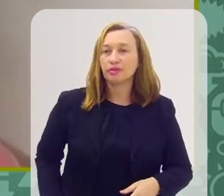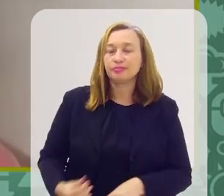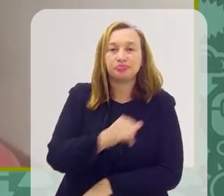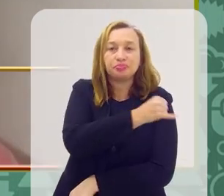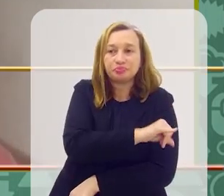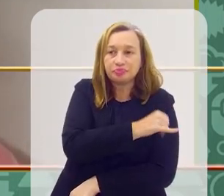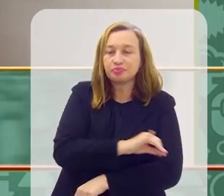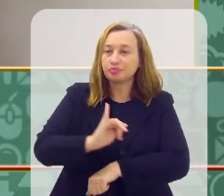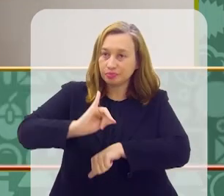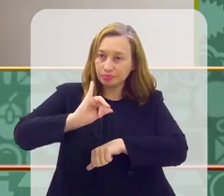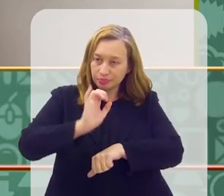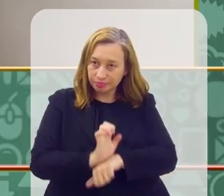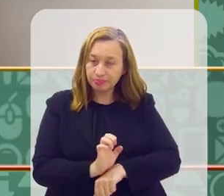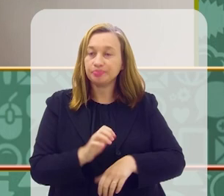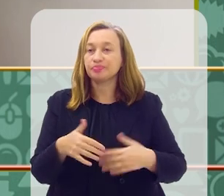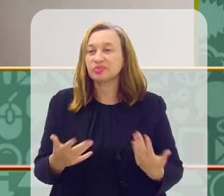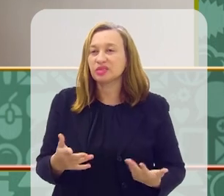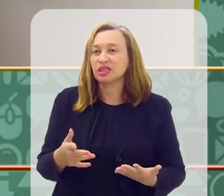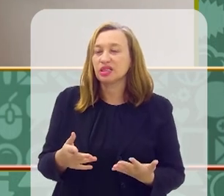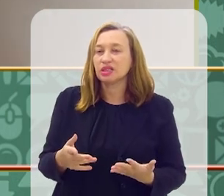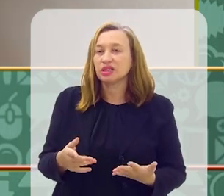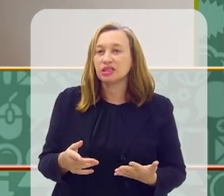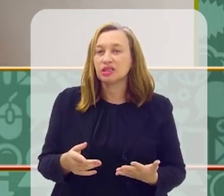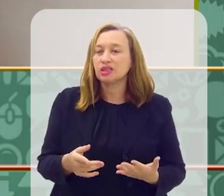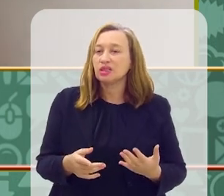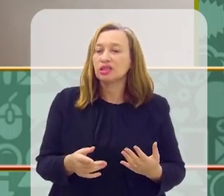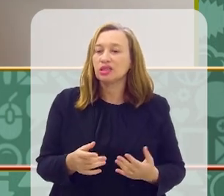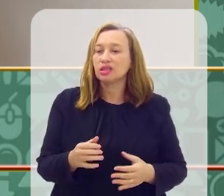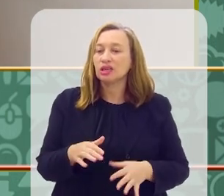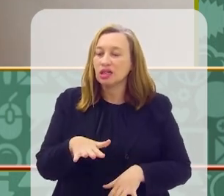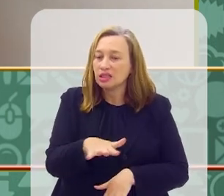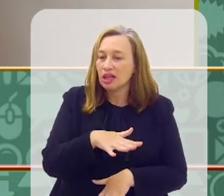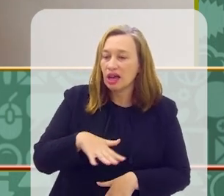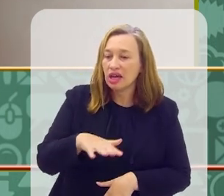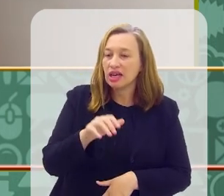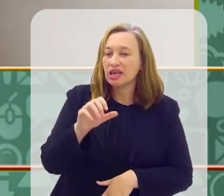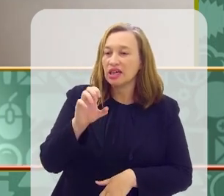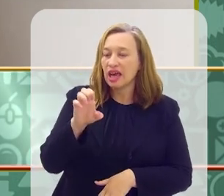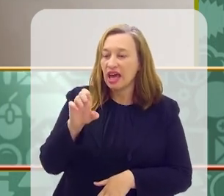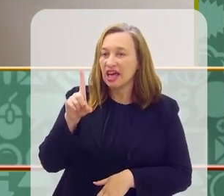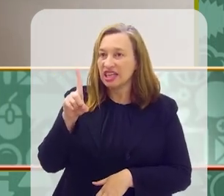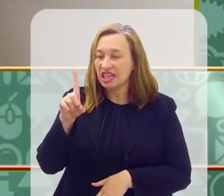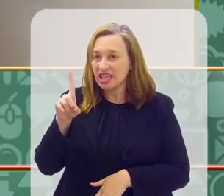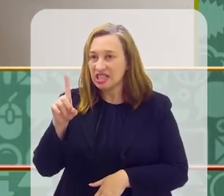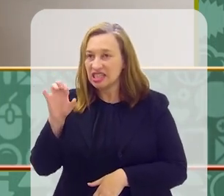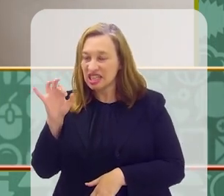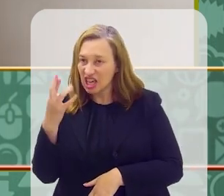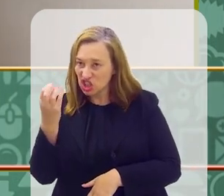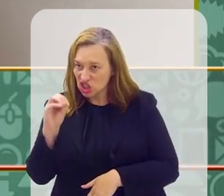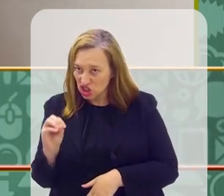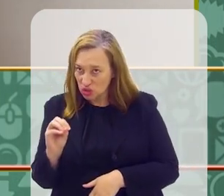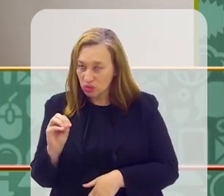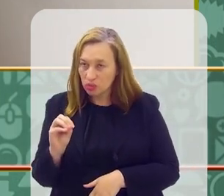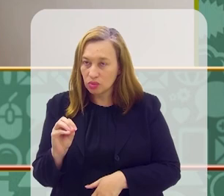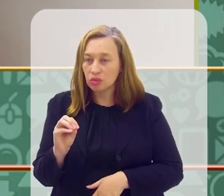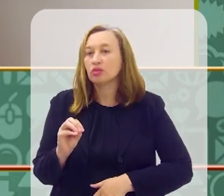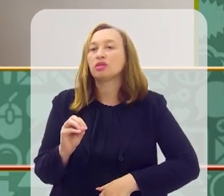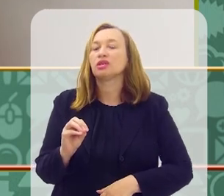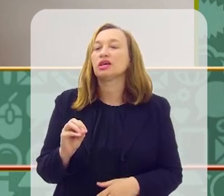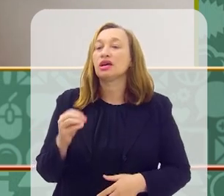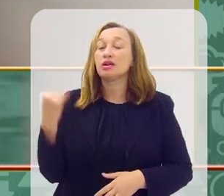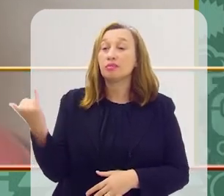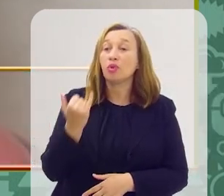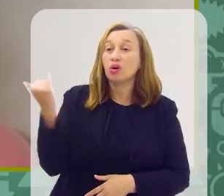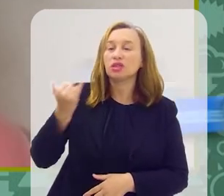de Janeiro, no estado. E estar ali na Ed Serginho foi um momento muito maravilhoso, porque foi uma reação muito espontânea